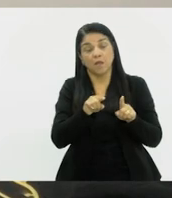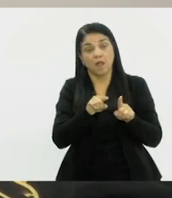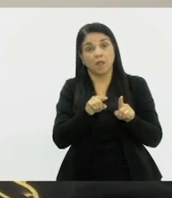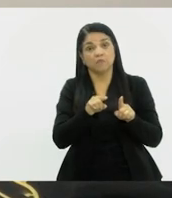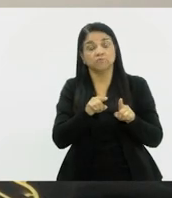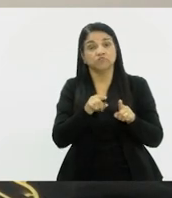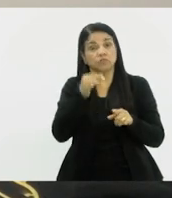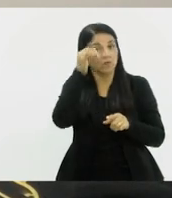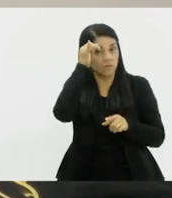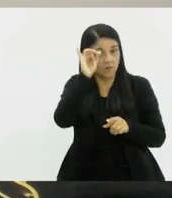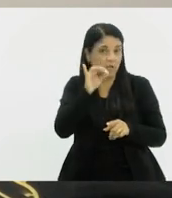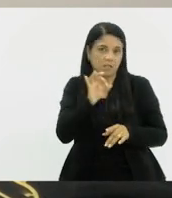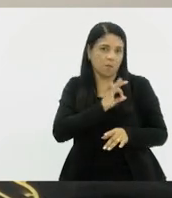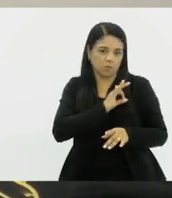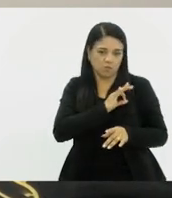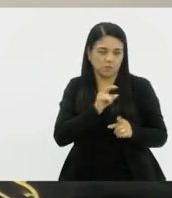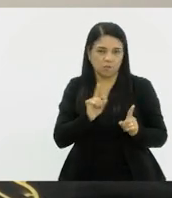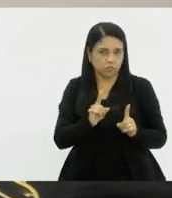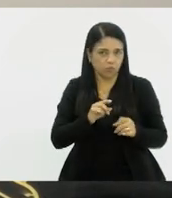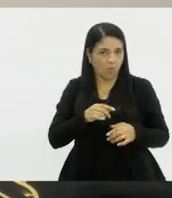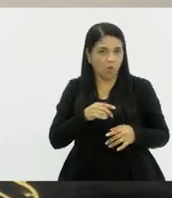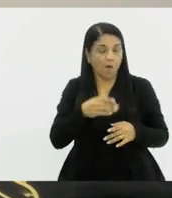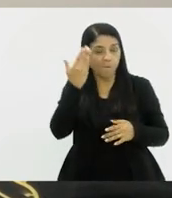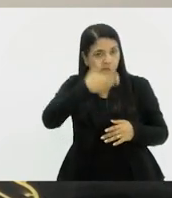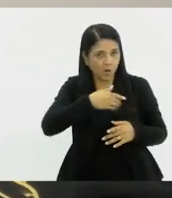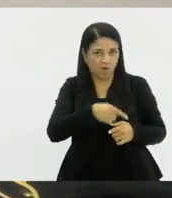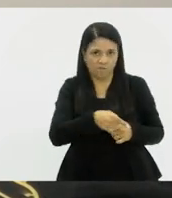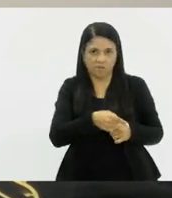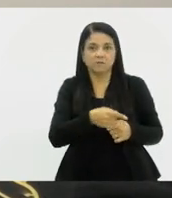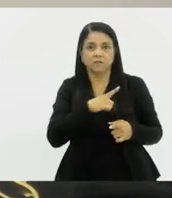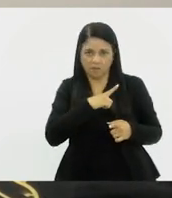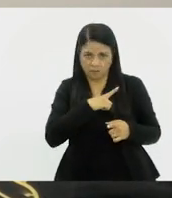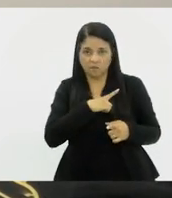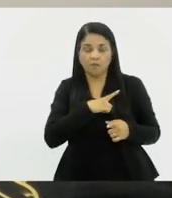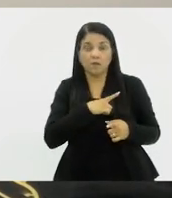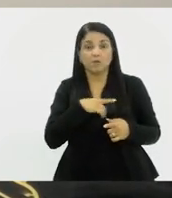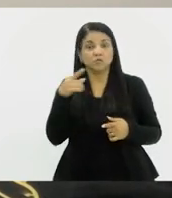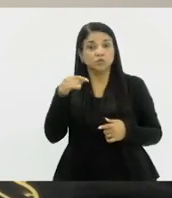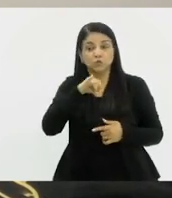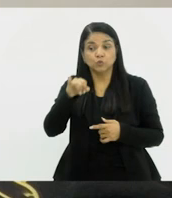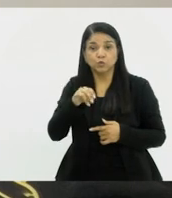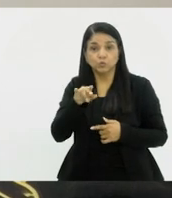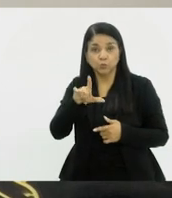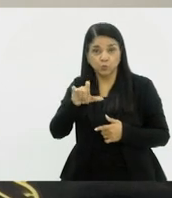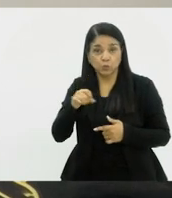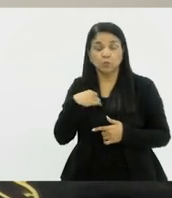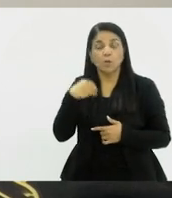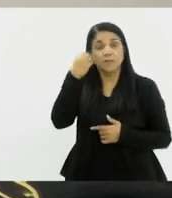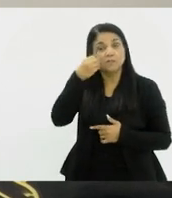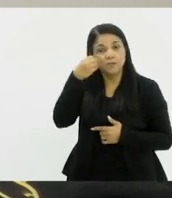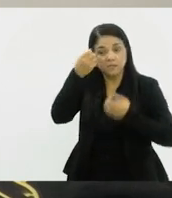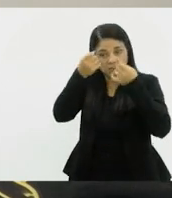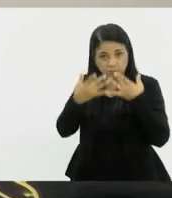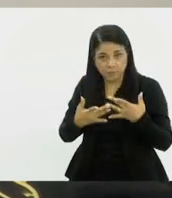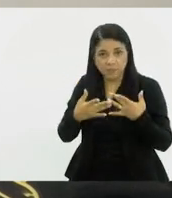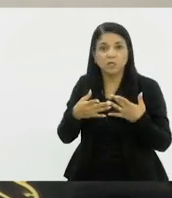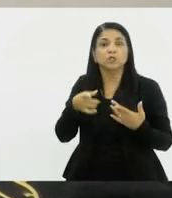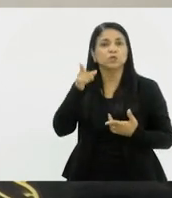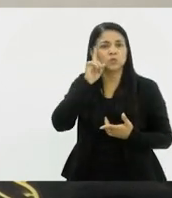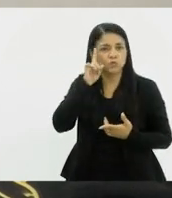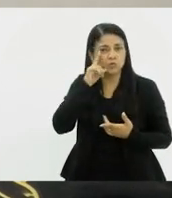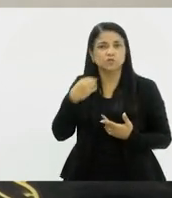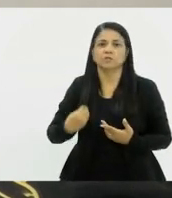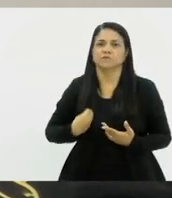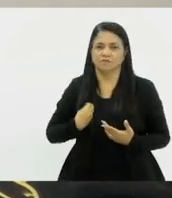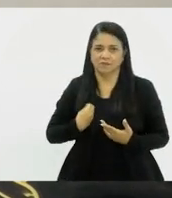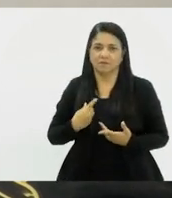coletar provas quando o Julinho eh quando Júlio Traz a sua experiência a gente vê isso cotidianamente eh em